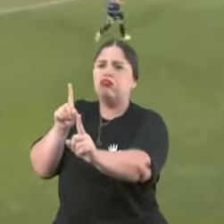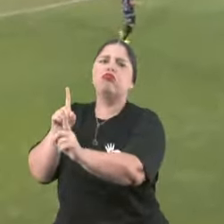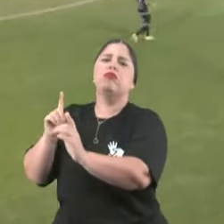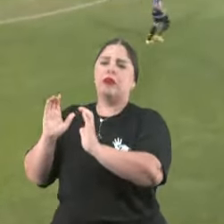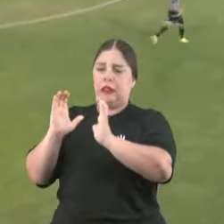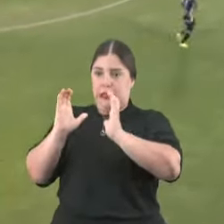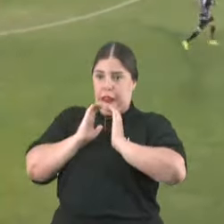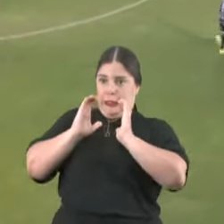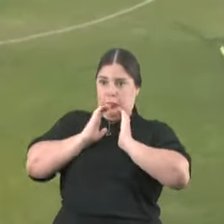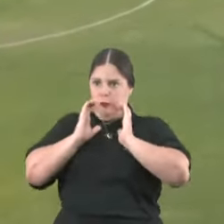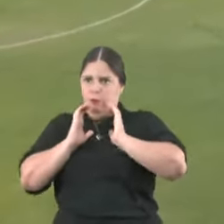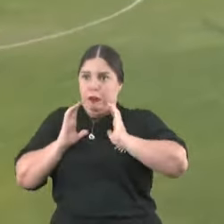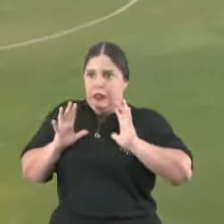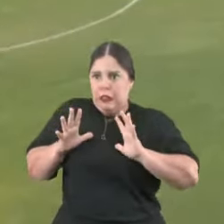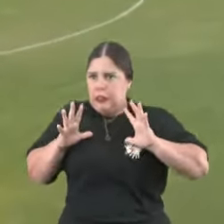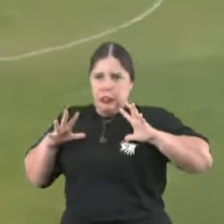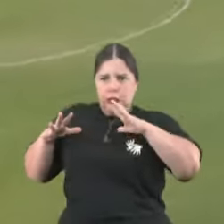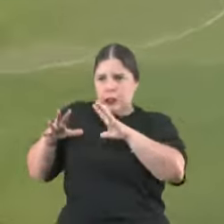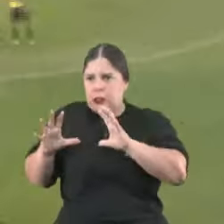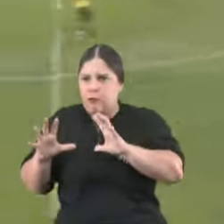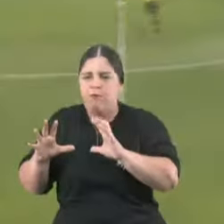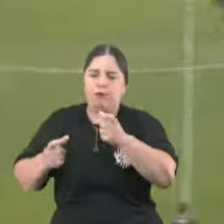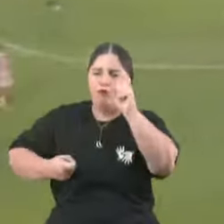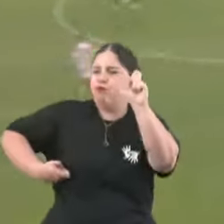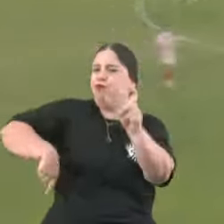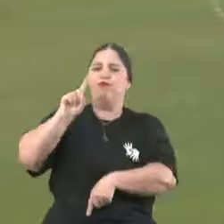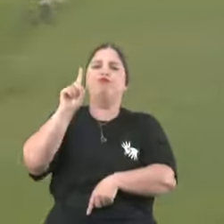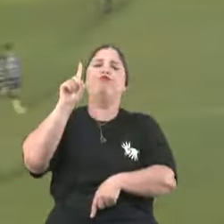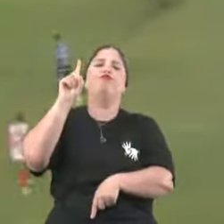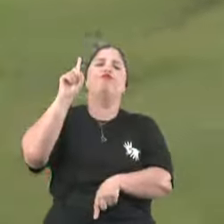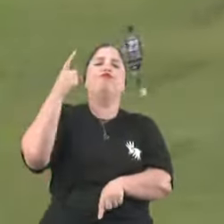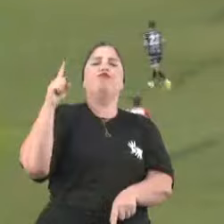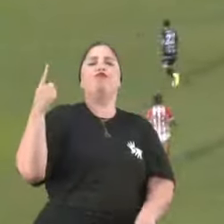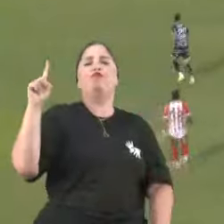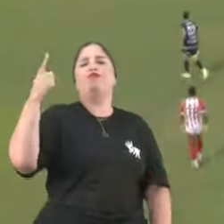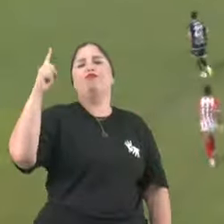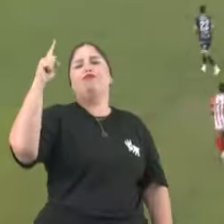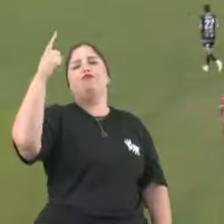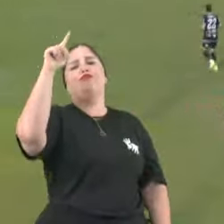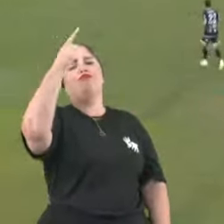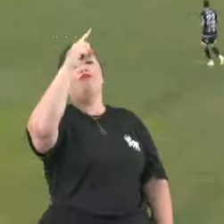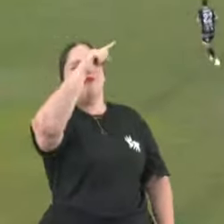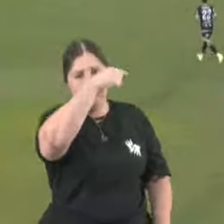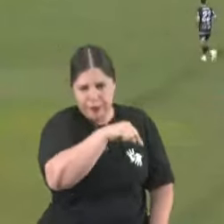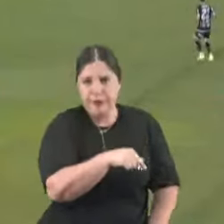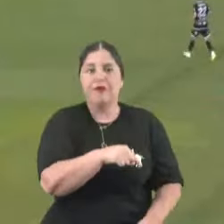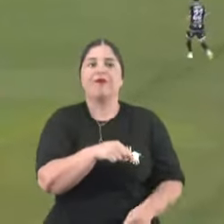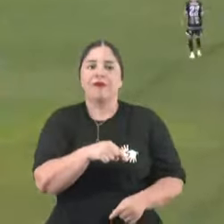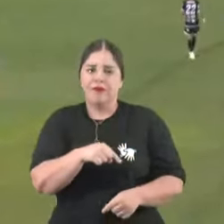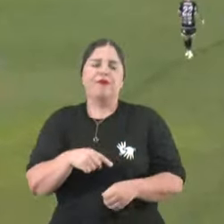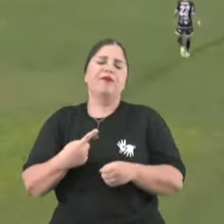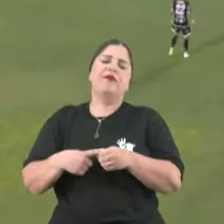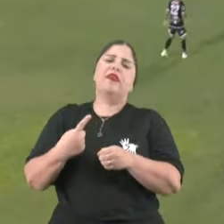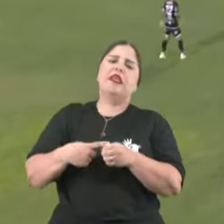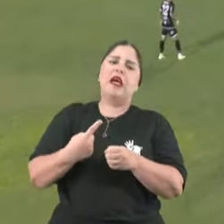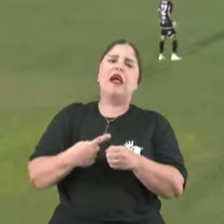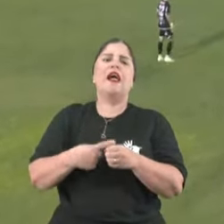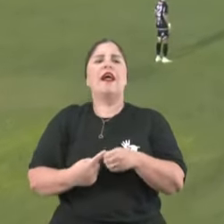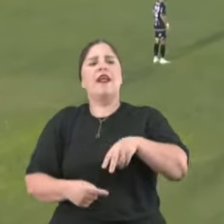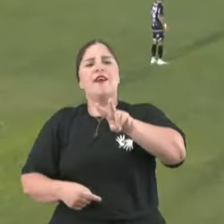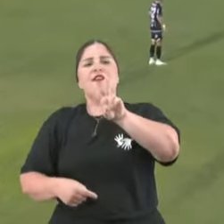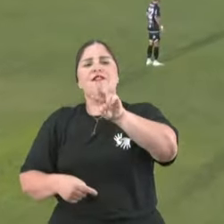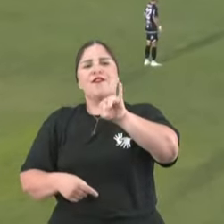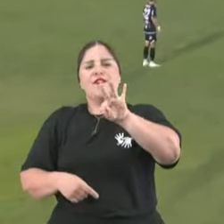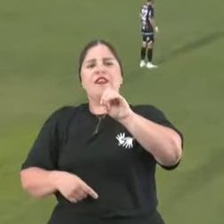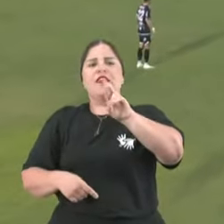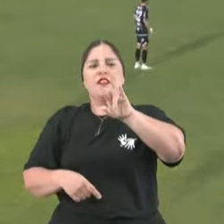certa tranquilidade. O Arisson Bezerra lembra que o Kellington é da Viçosa, né? Como eu estava falando. Ele foi trazido para o